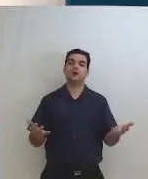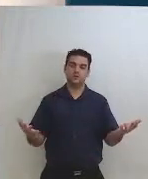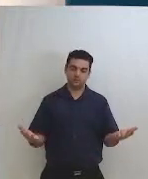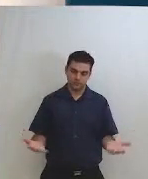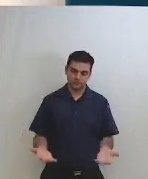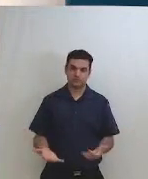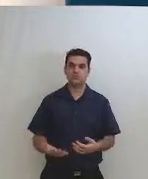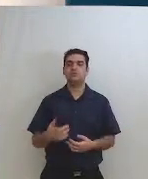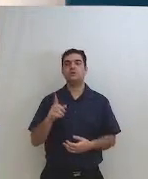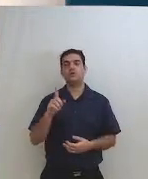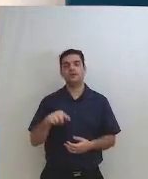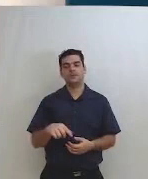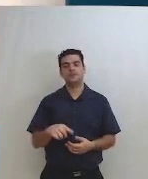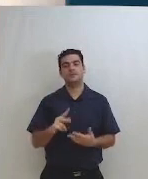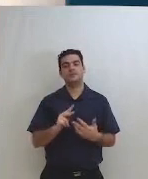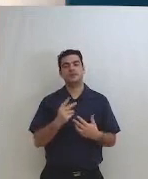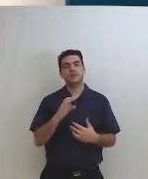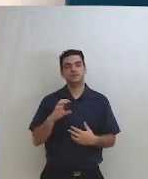habeas corpus